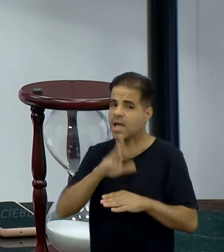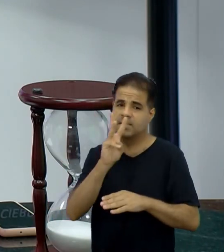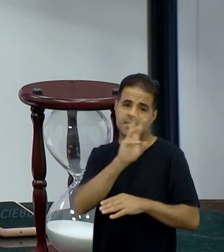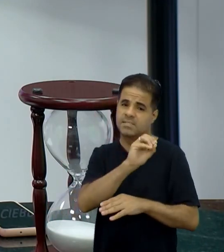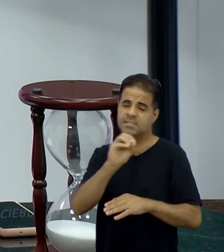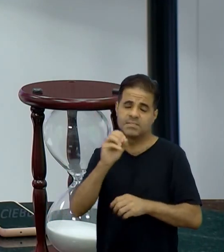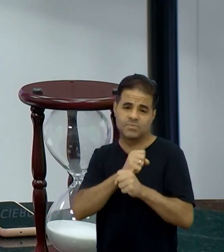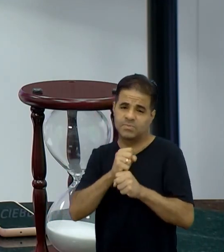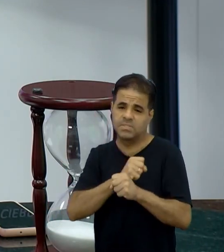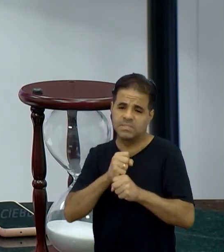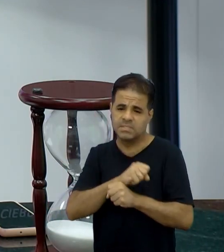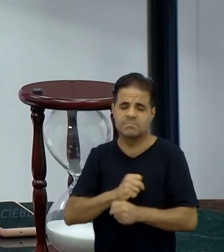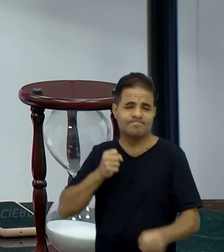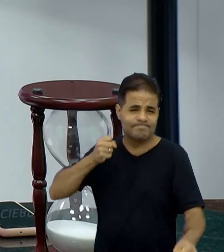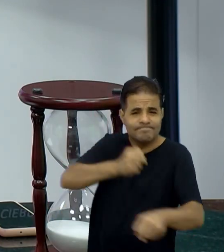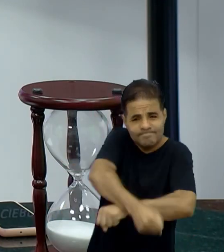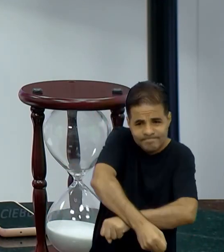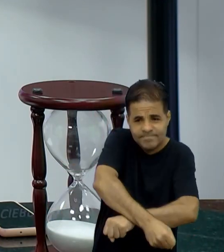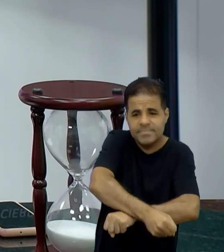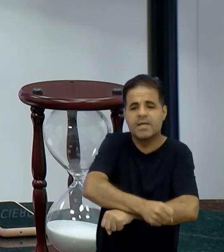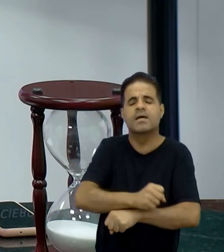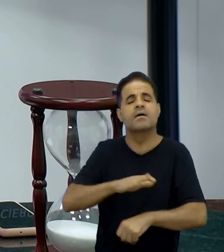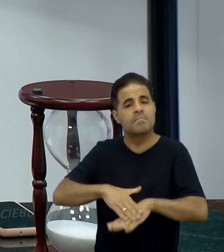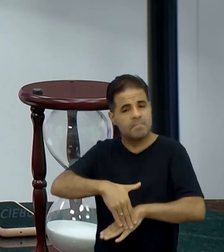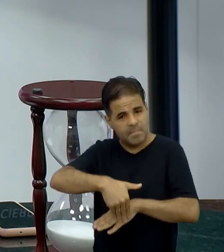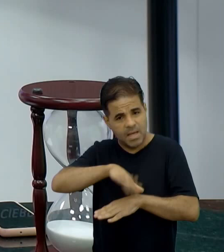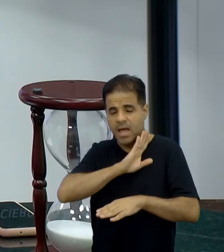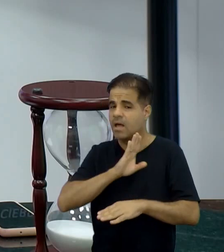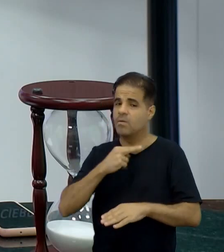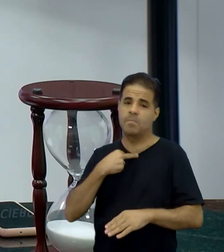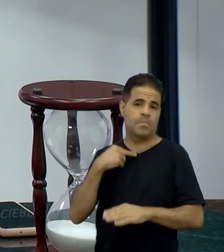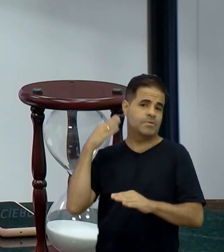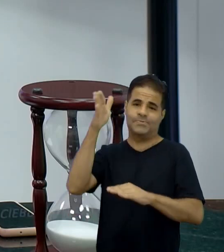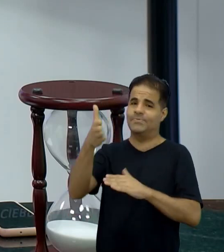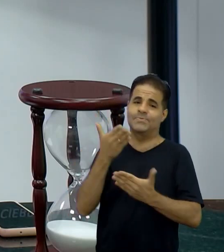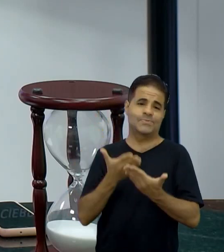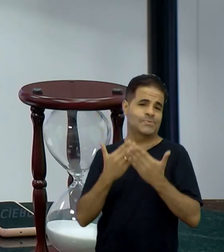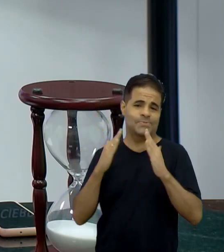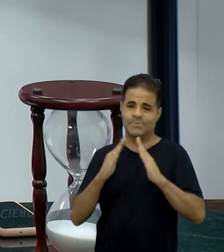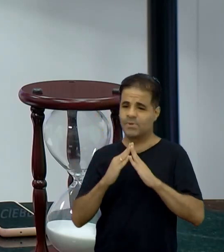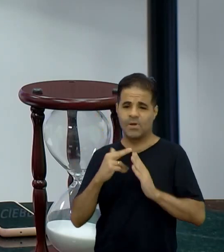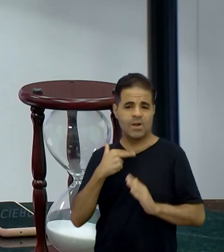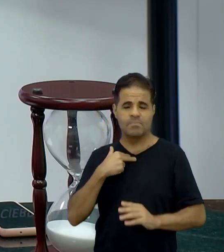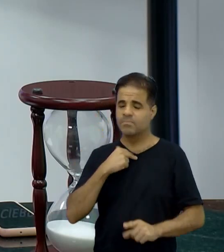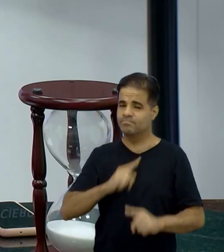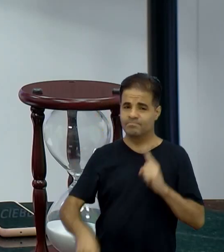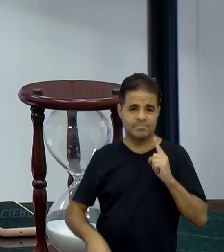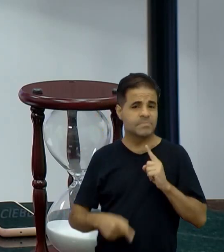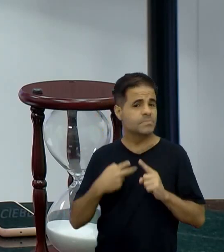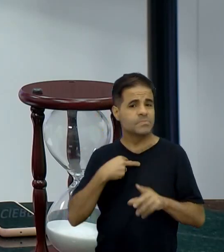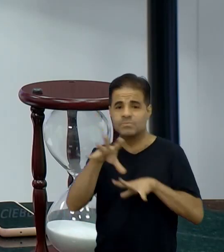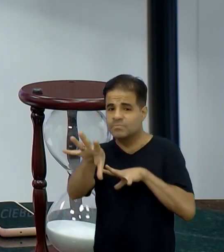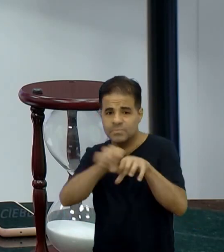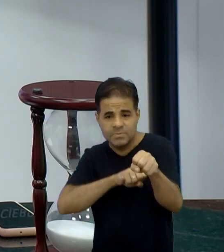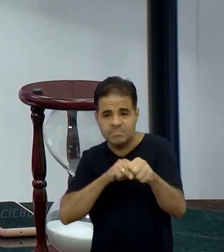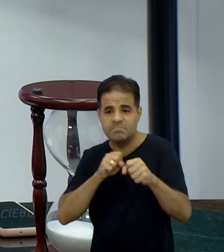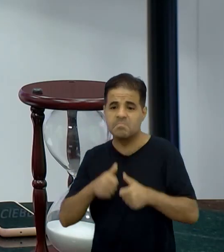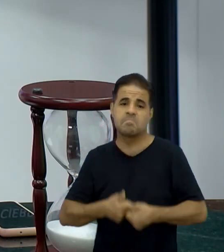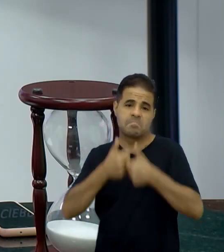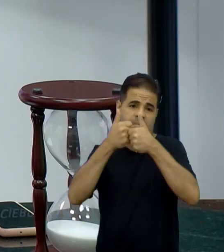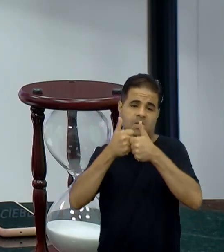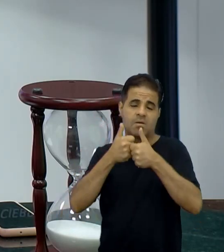anos de escravidão. Então, foram 300 anos que eles não puderam ir à escola, que eles não puderam se formar melhor. E